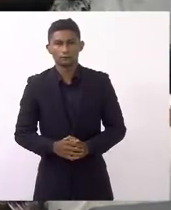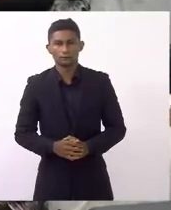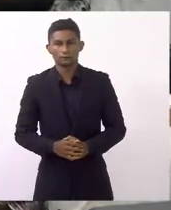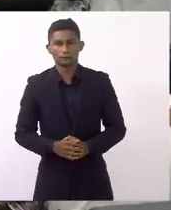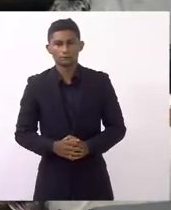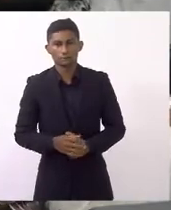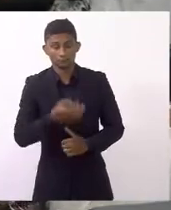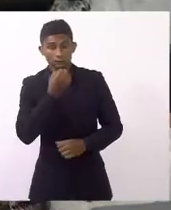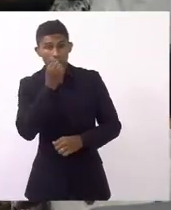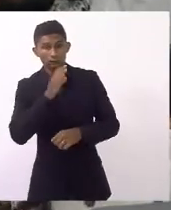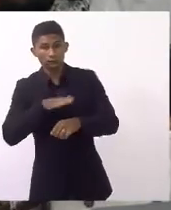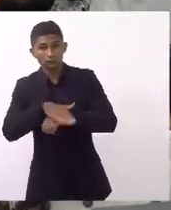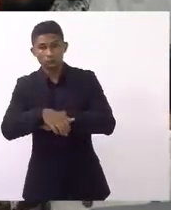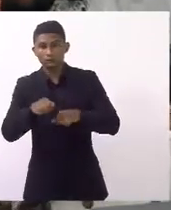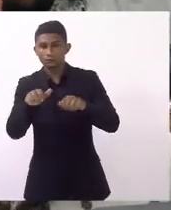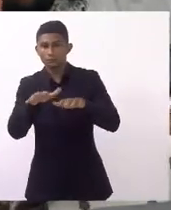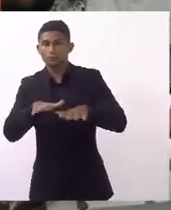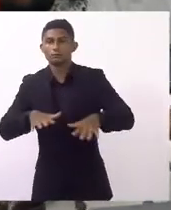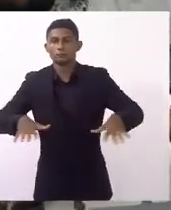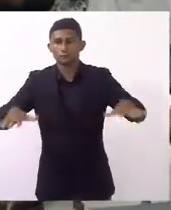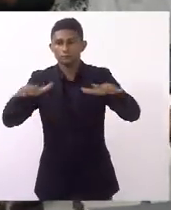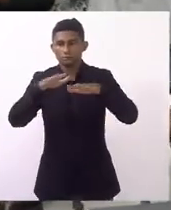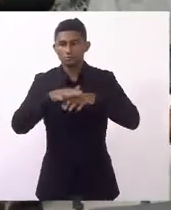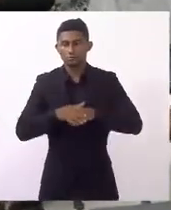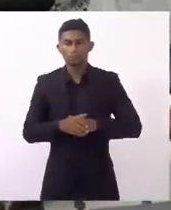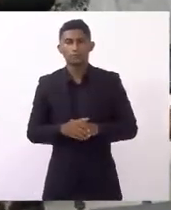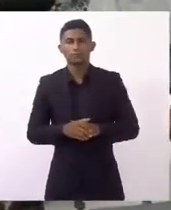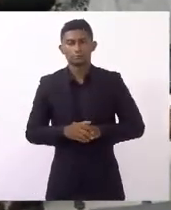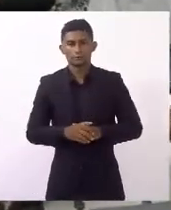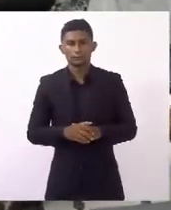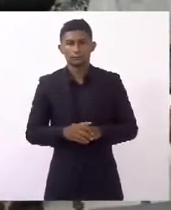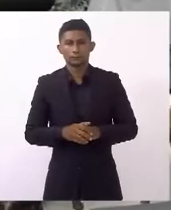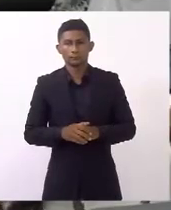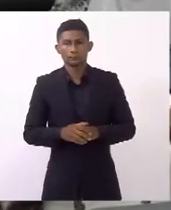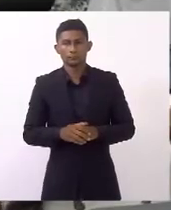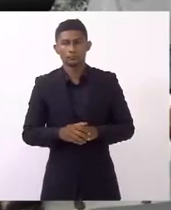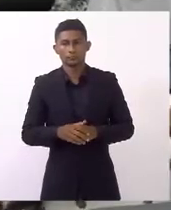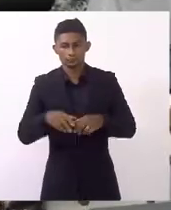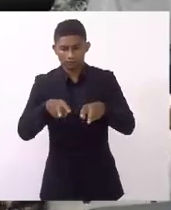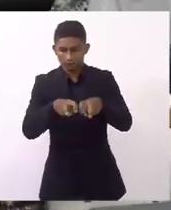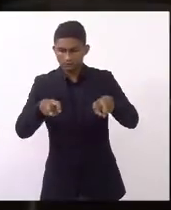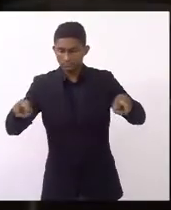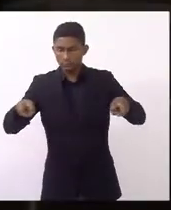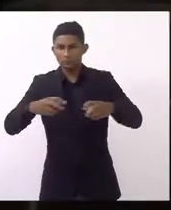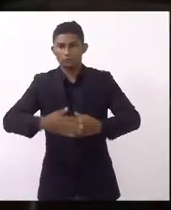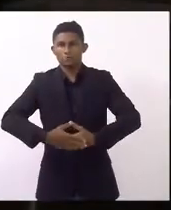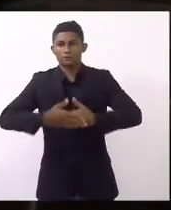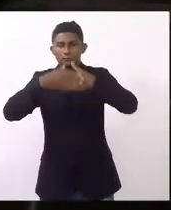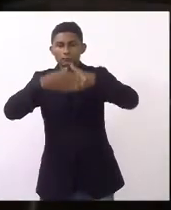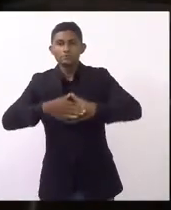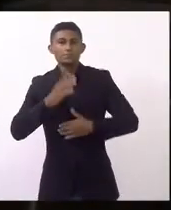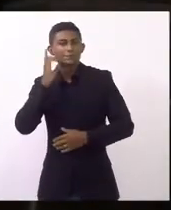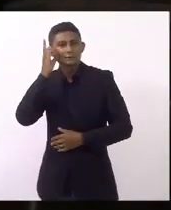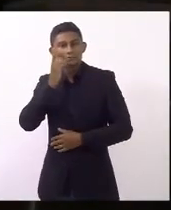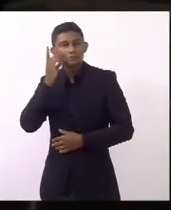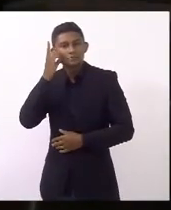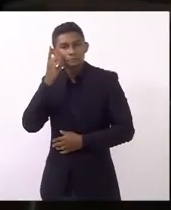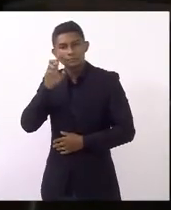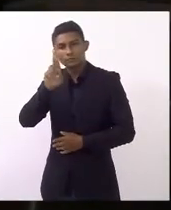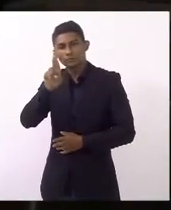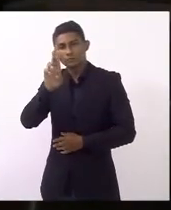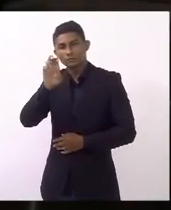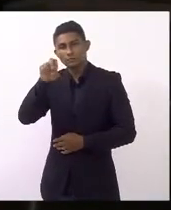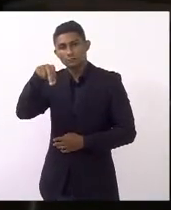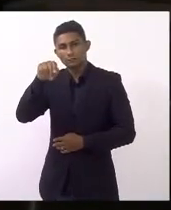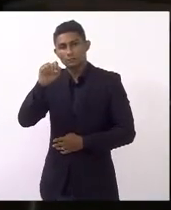Oi boa noite a todos todas e todos é cumprimento a mesa na figura da deputada Renata